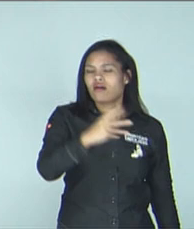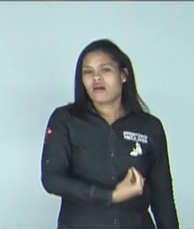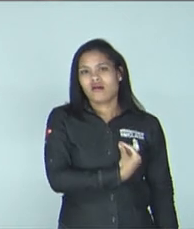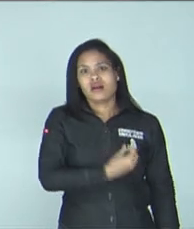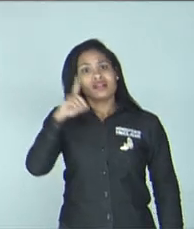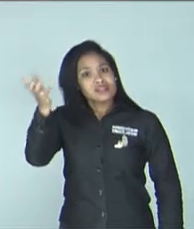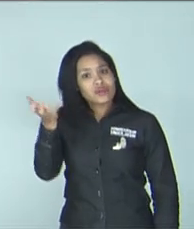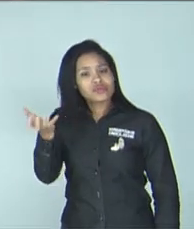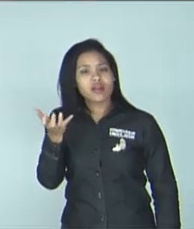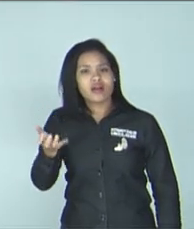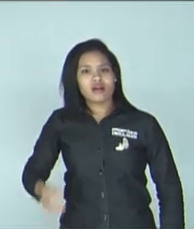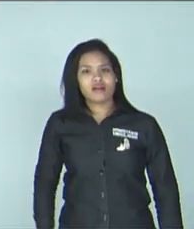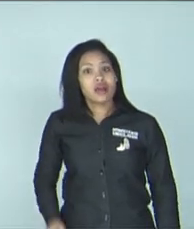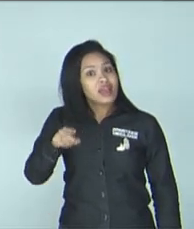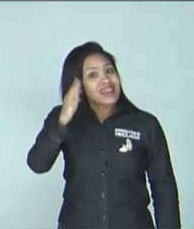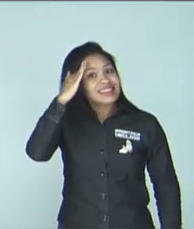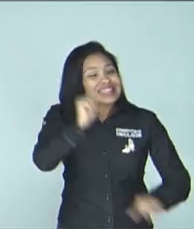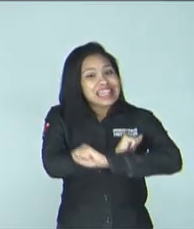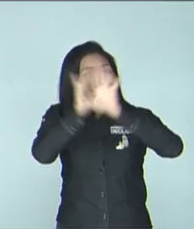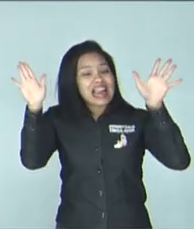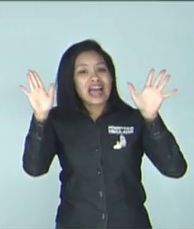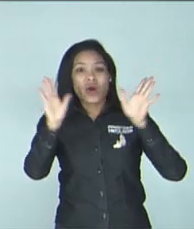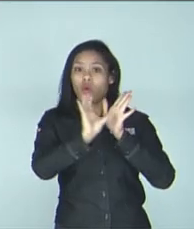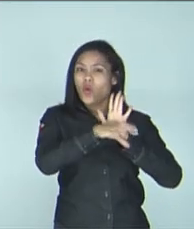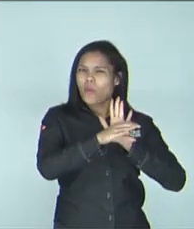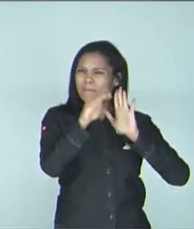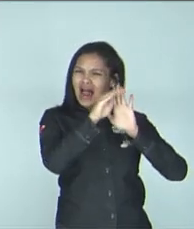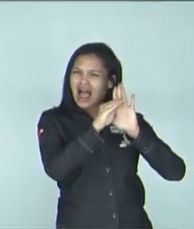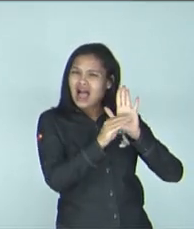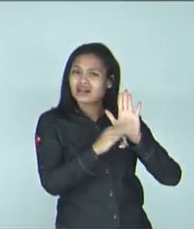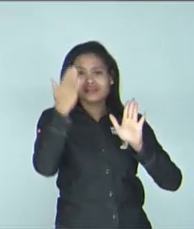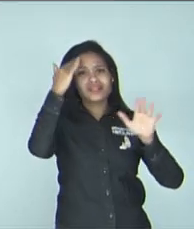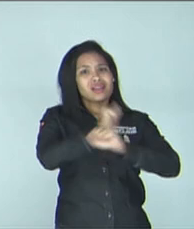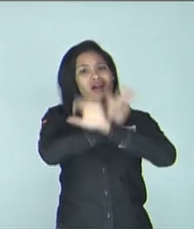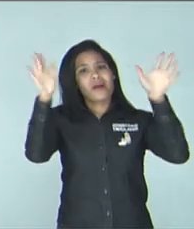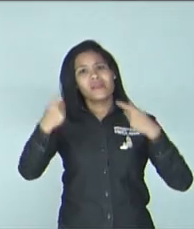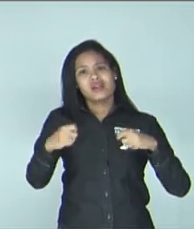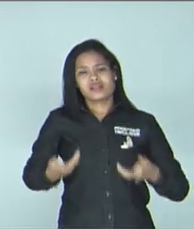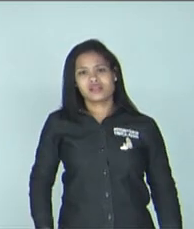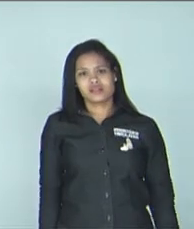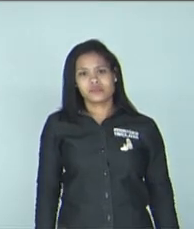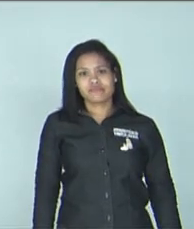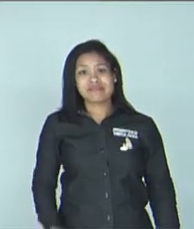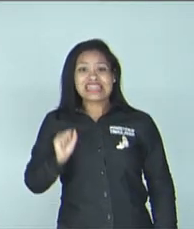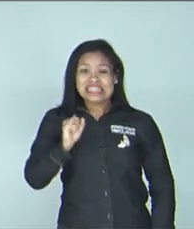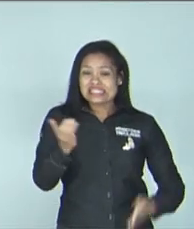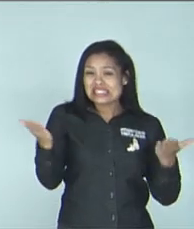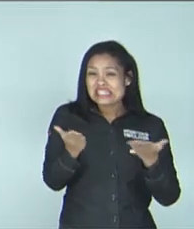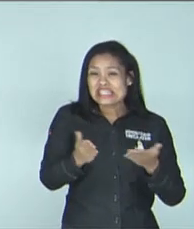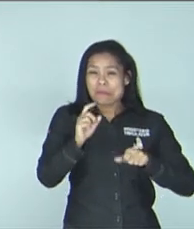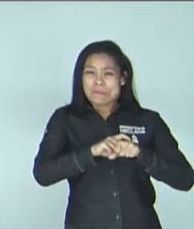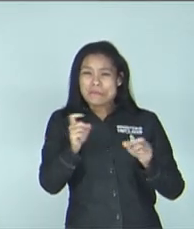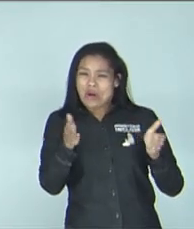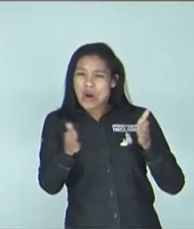você precisa entender esse conceito se depender de você as lições da crise já